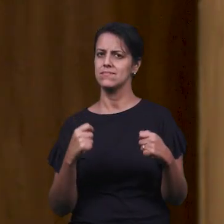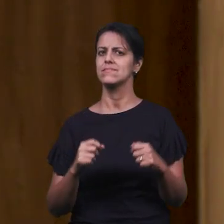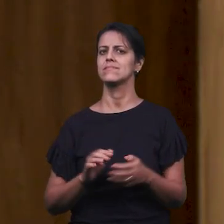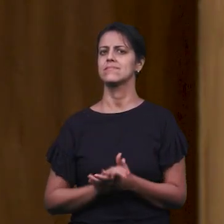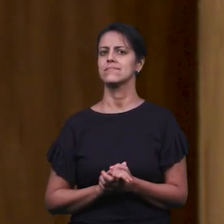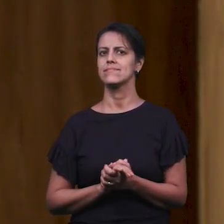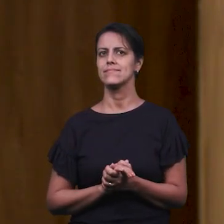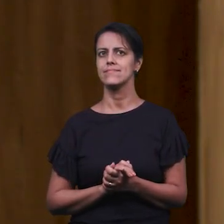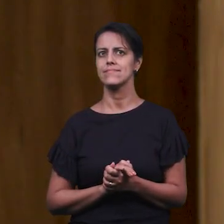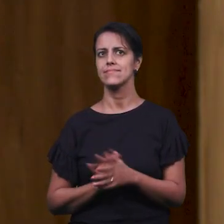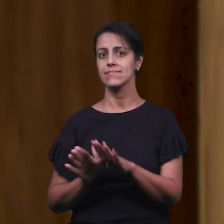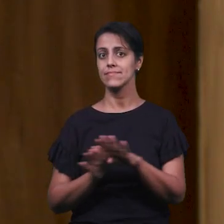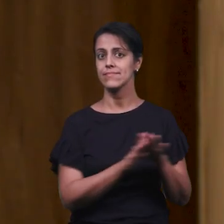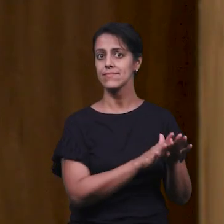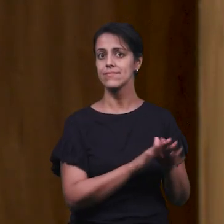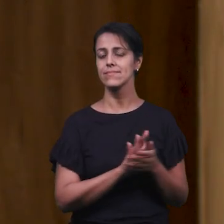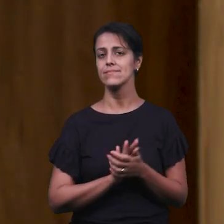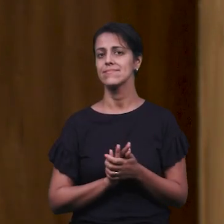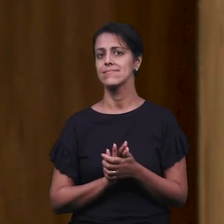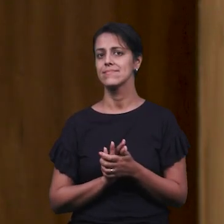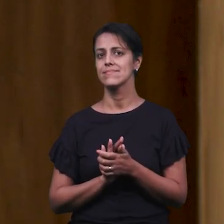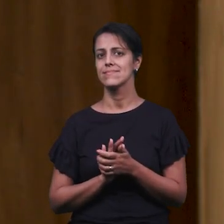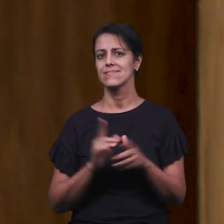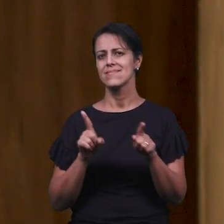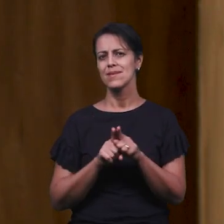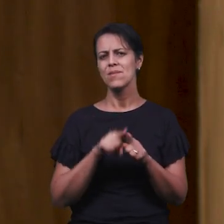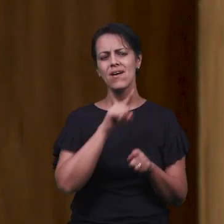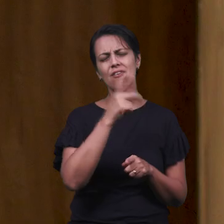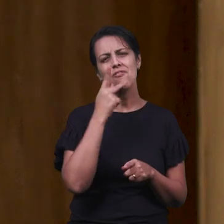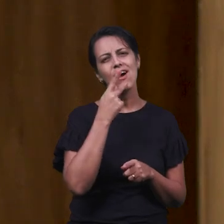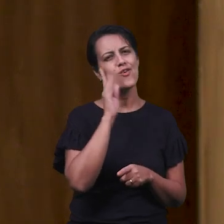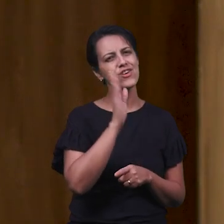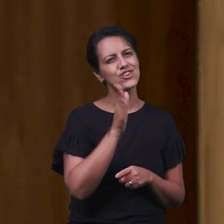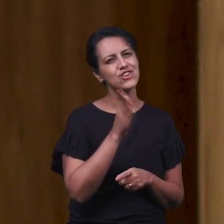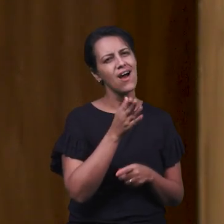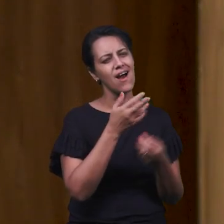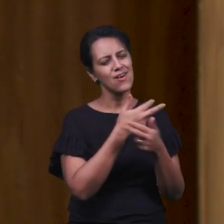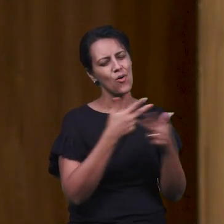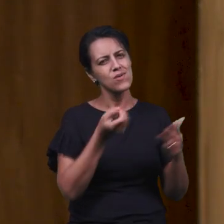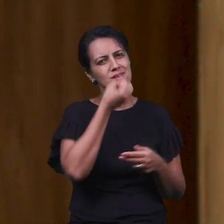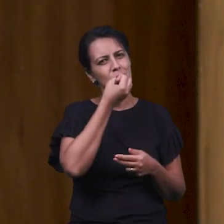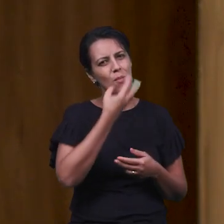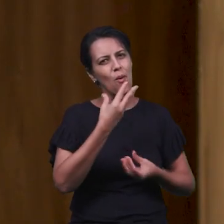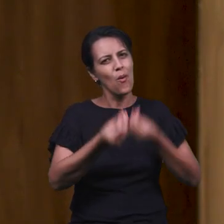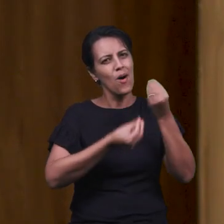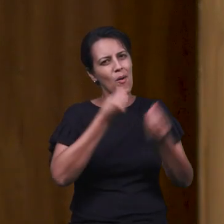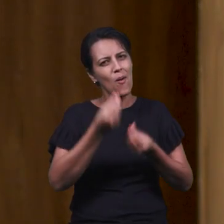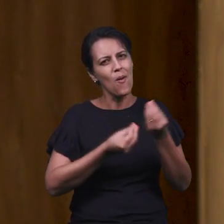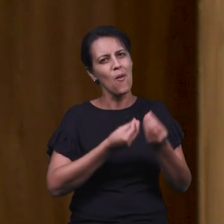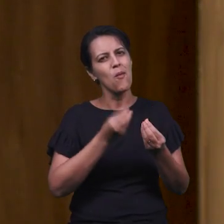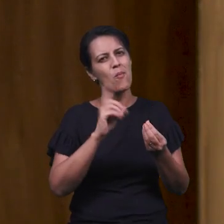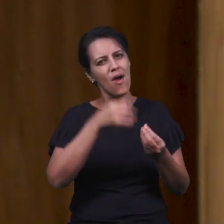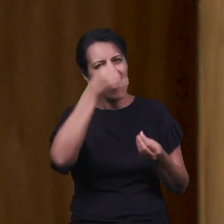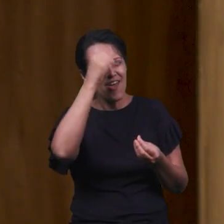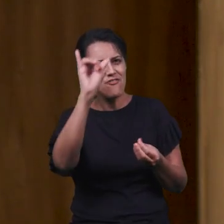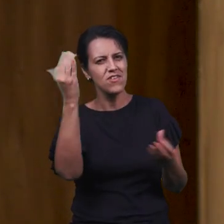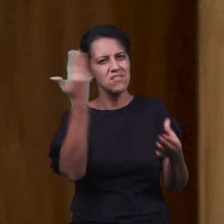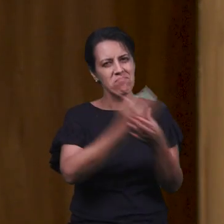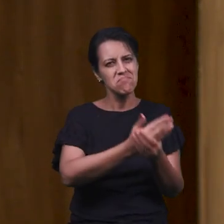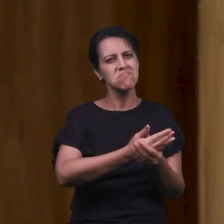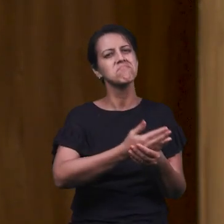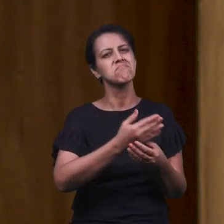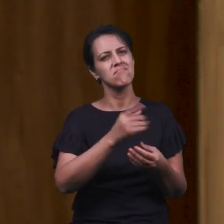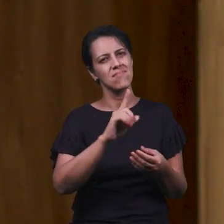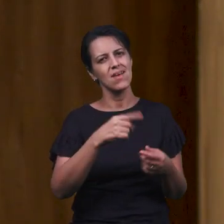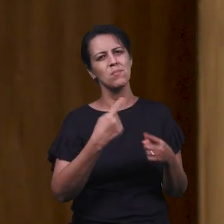Maurício, e o senhor já falou, né, das vantagens, né, principalmente você muitas vezes desafogar um poder judiciário que já se